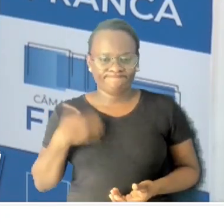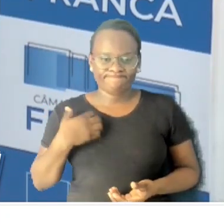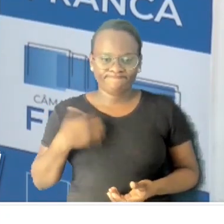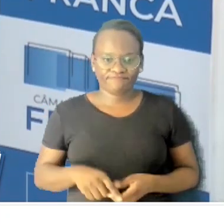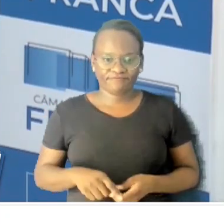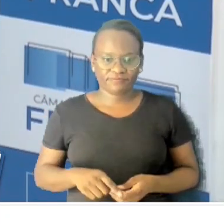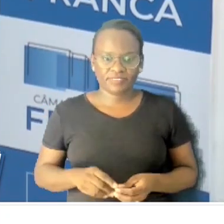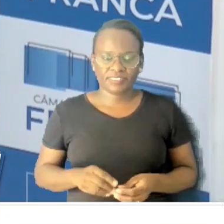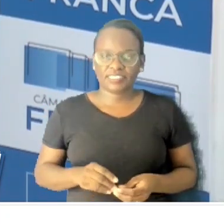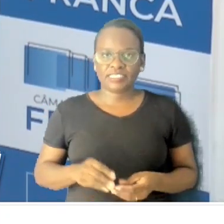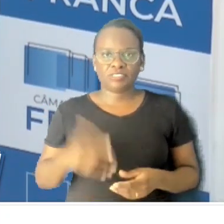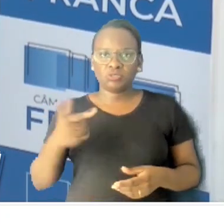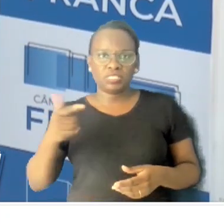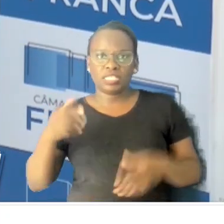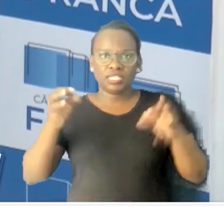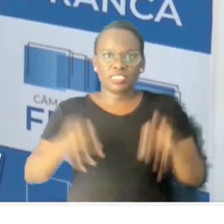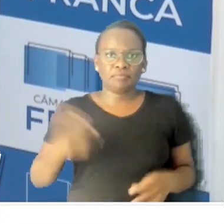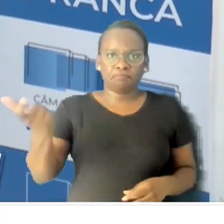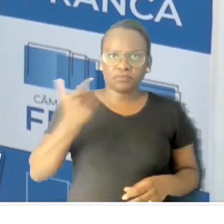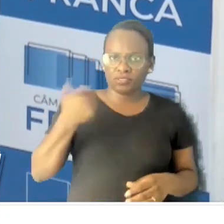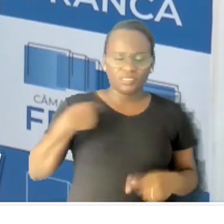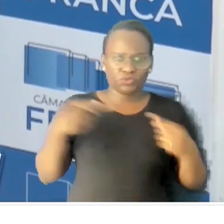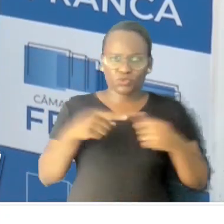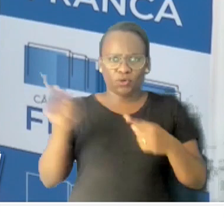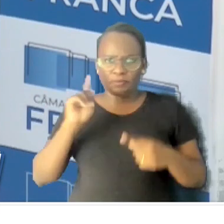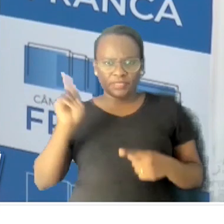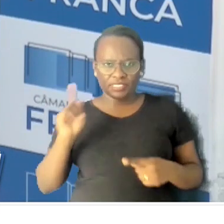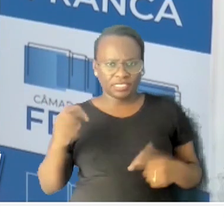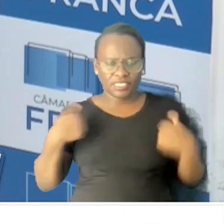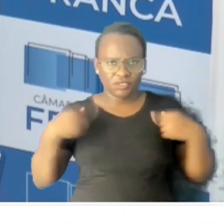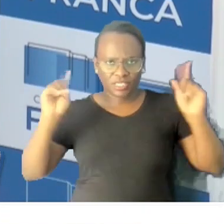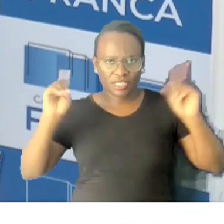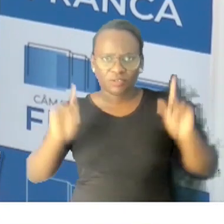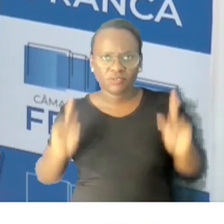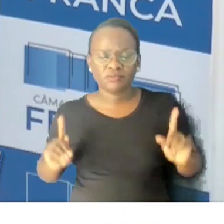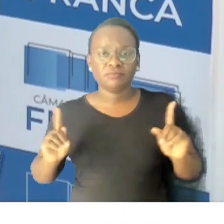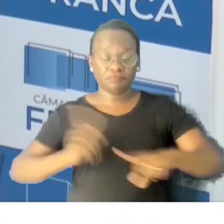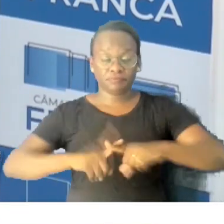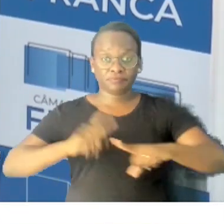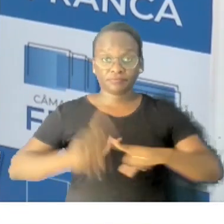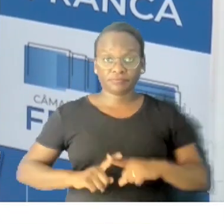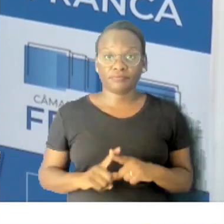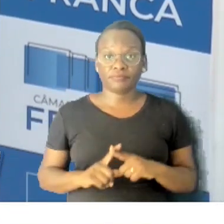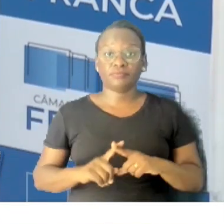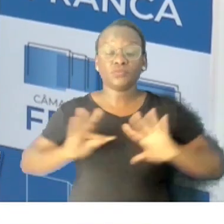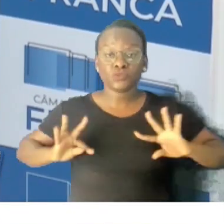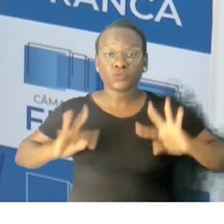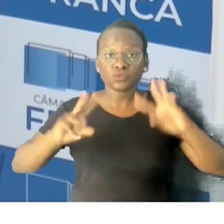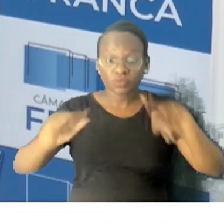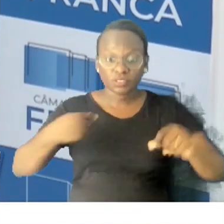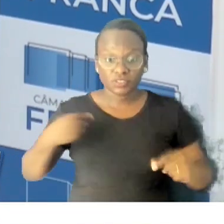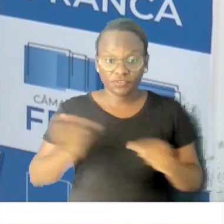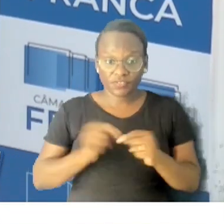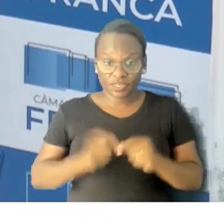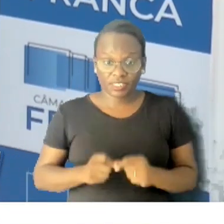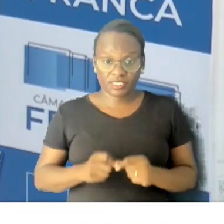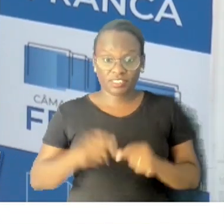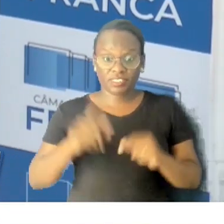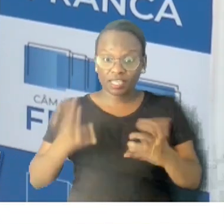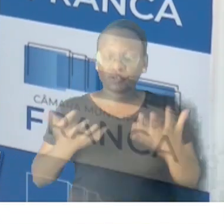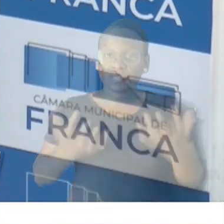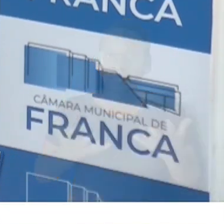Inconsequente, isso não serve para mim, não cabe para mim, porque tudo que eu faço é prezando